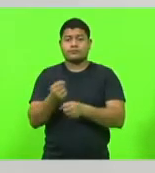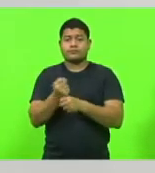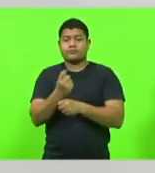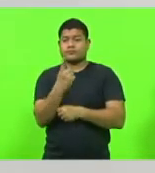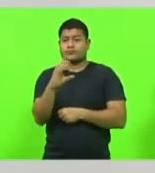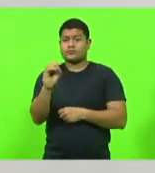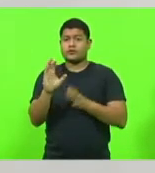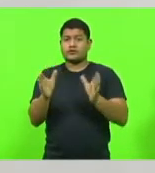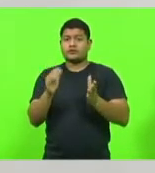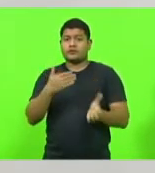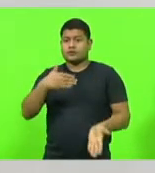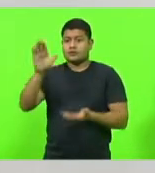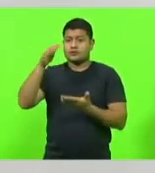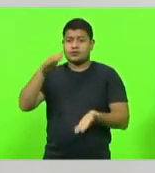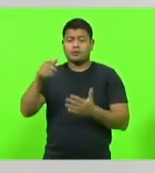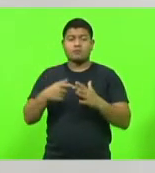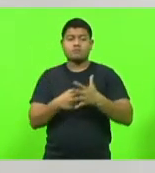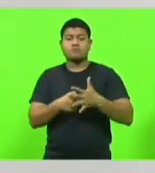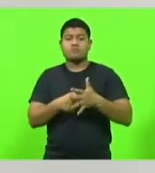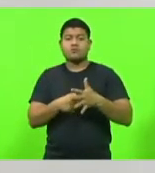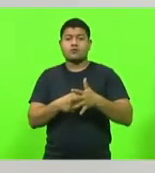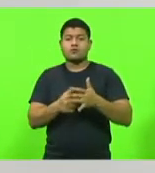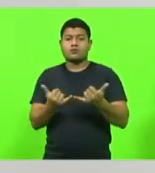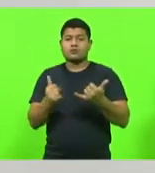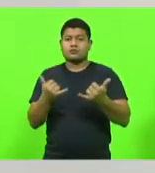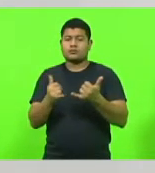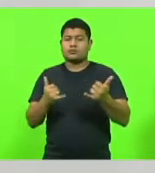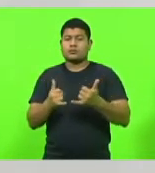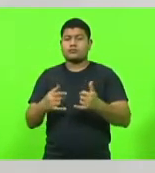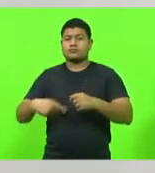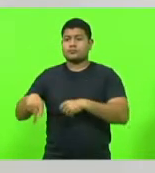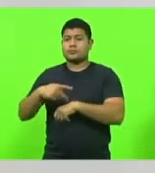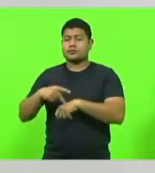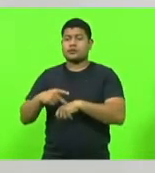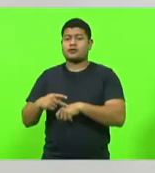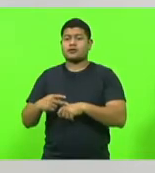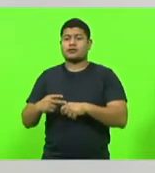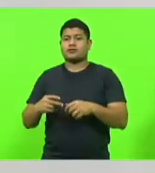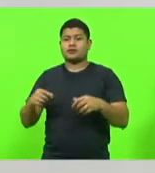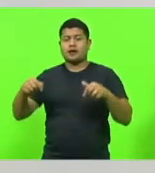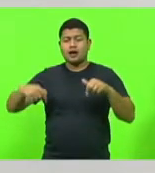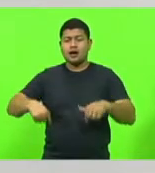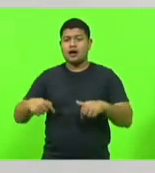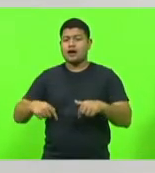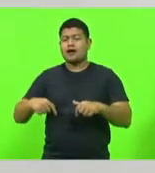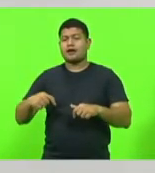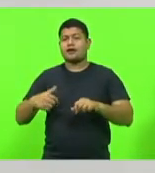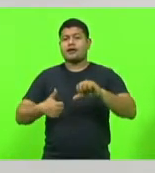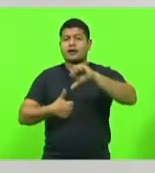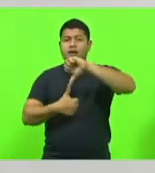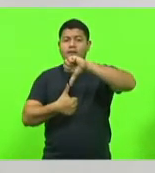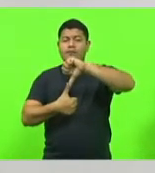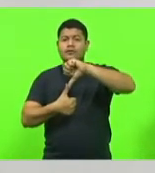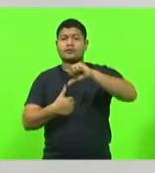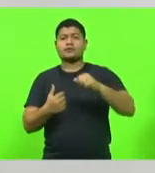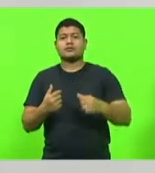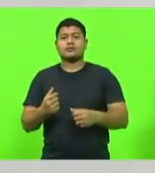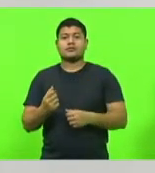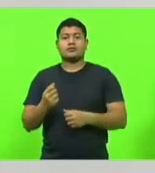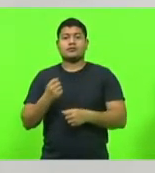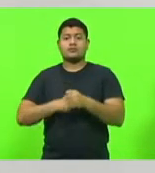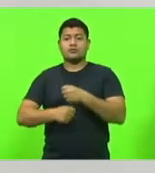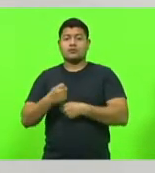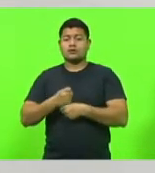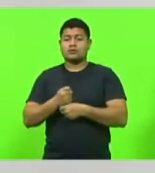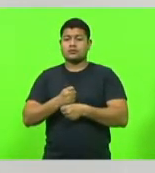já exportava motores elétricos para países da América Latina. Em 1975, atingia a marca de